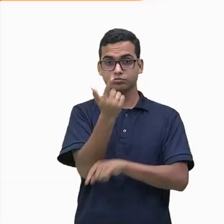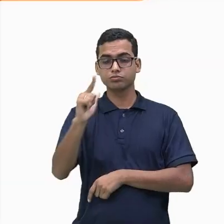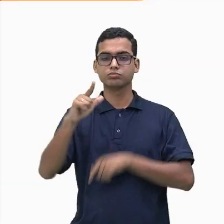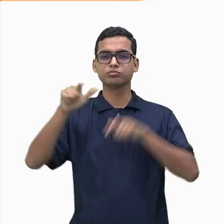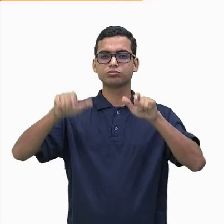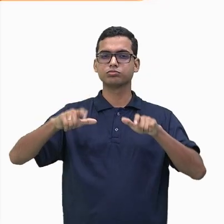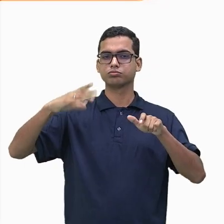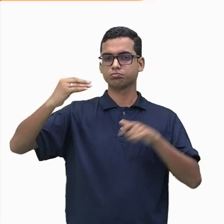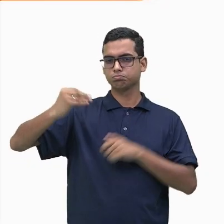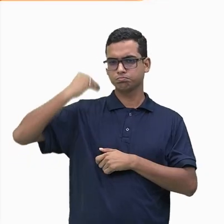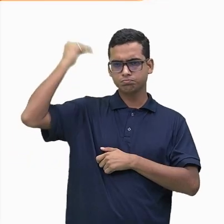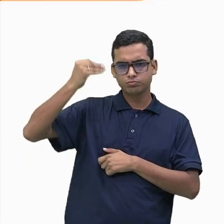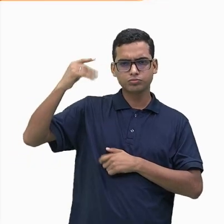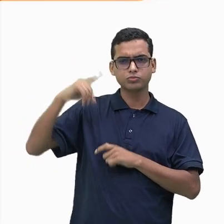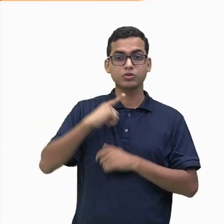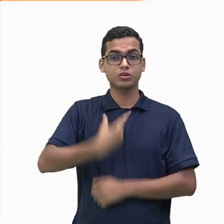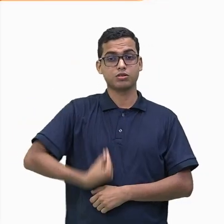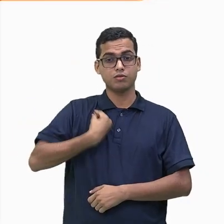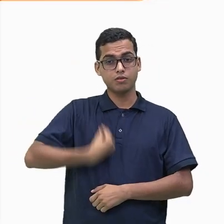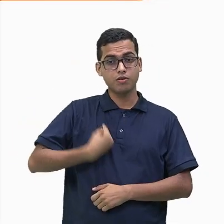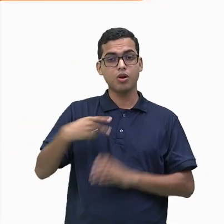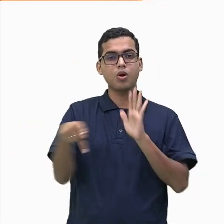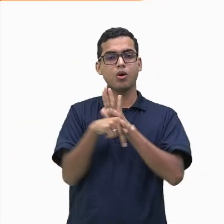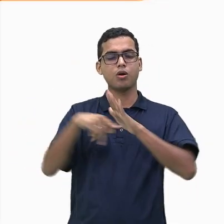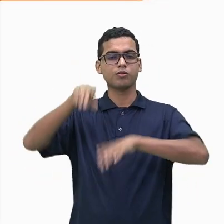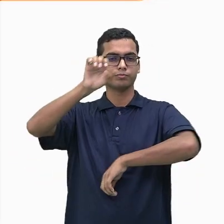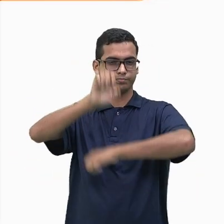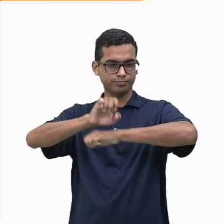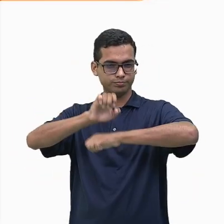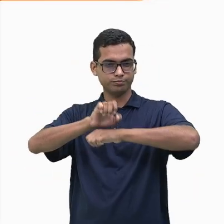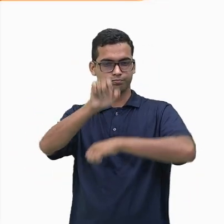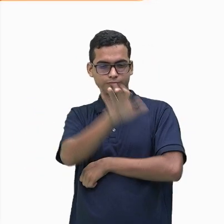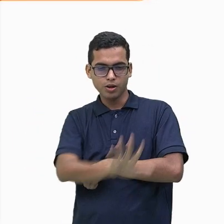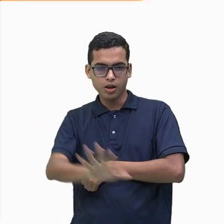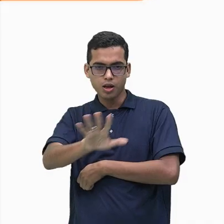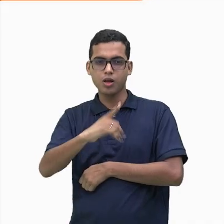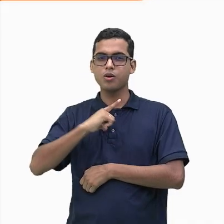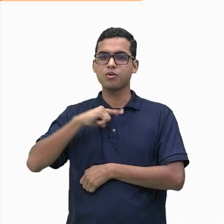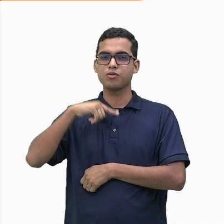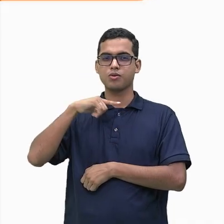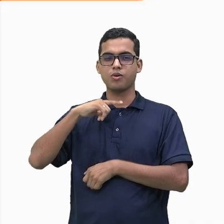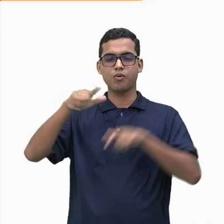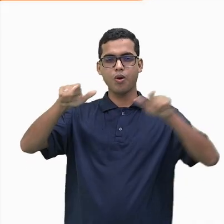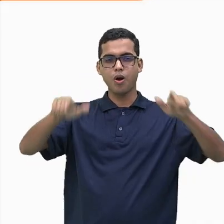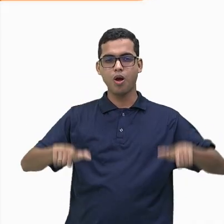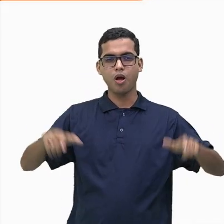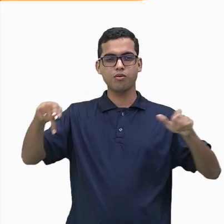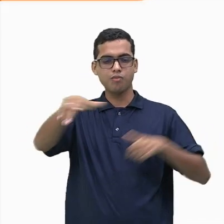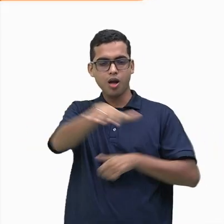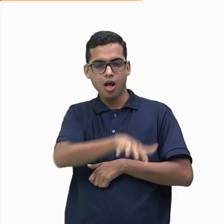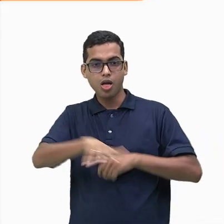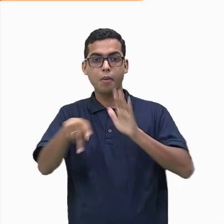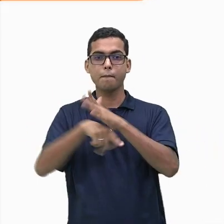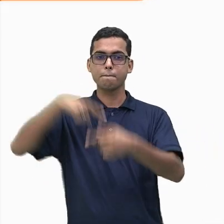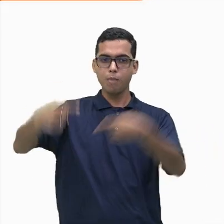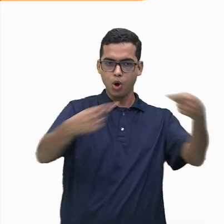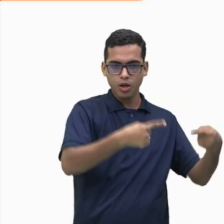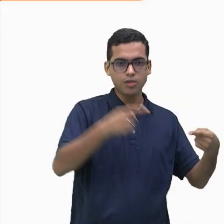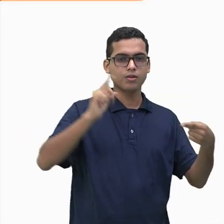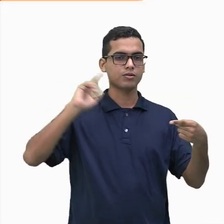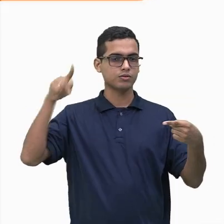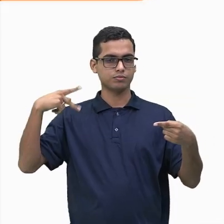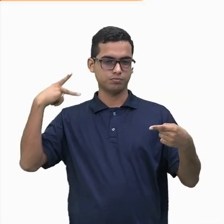ser o Estado. O Estado, gente, é uma unidade política e administrativa que faz parte de um país ou nação.